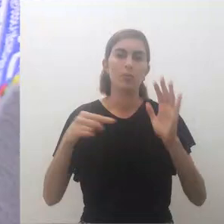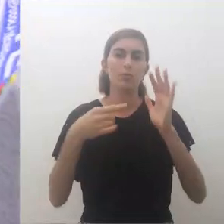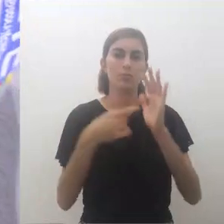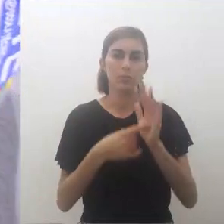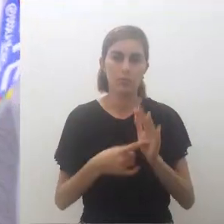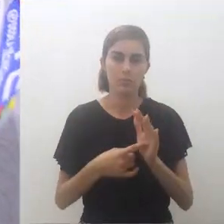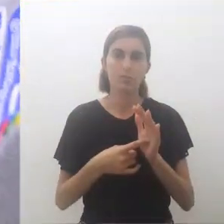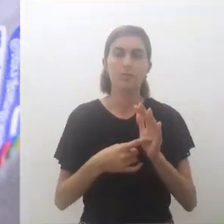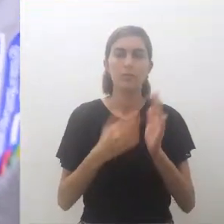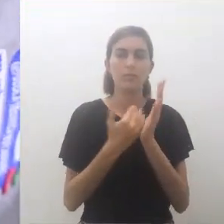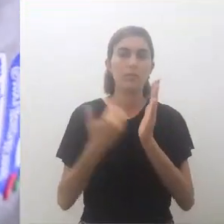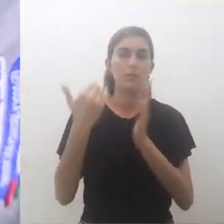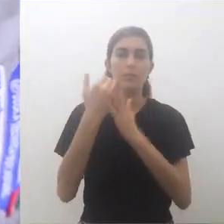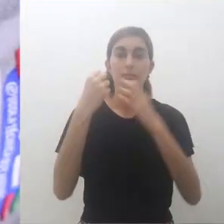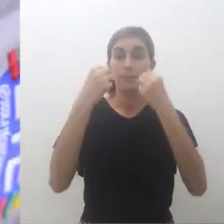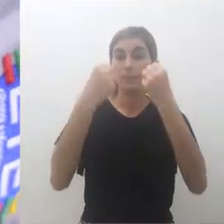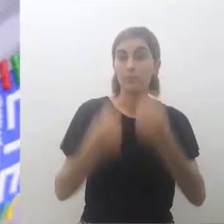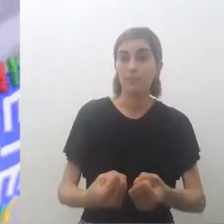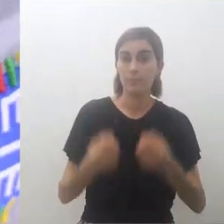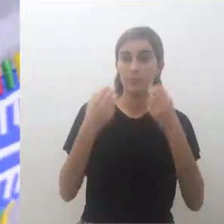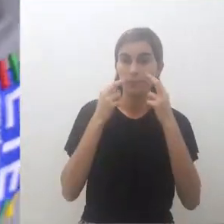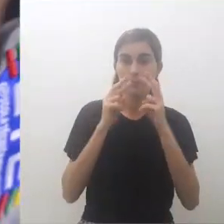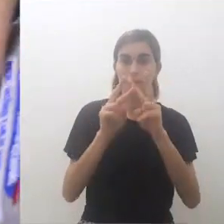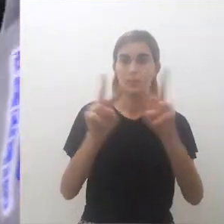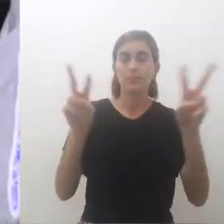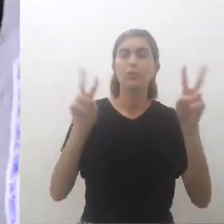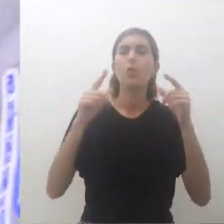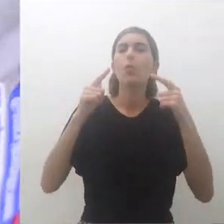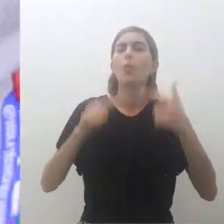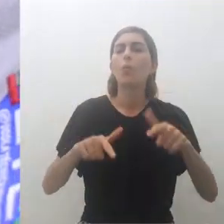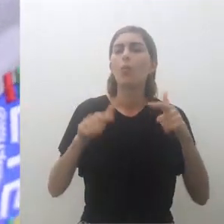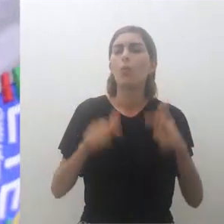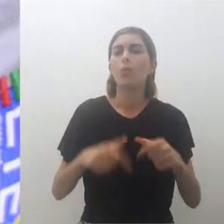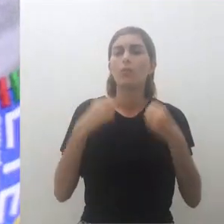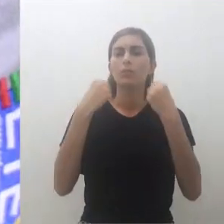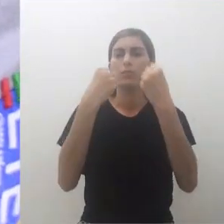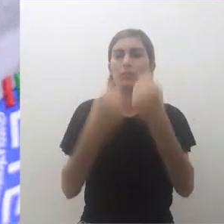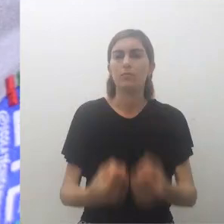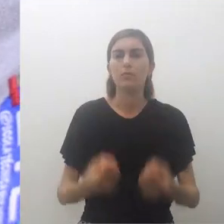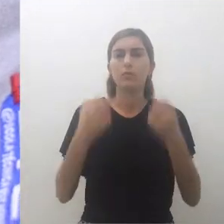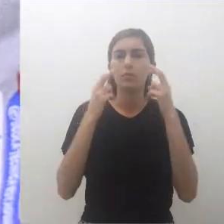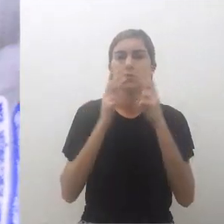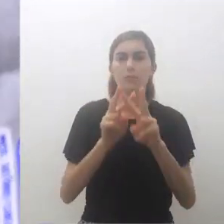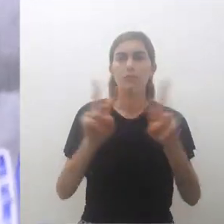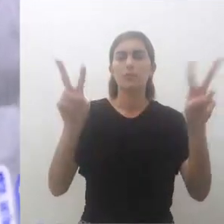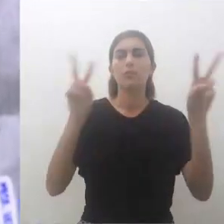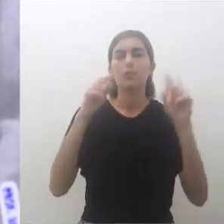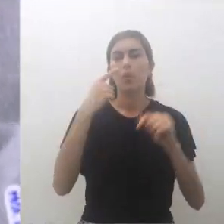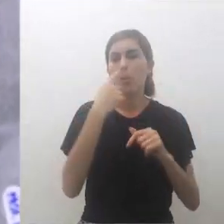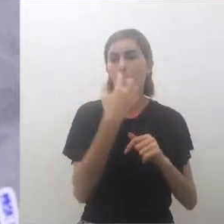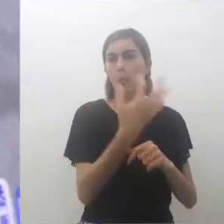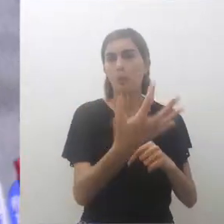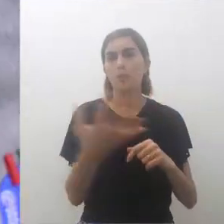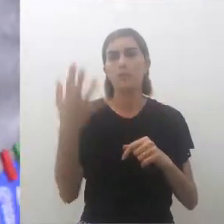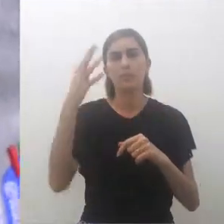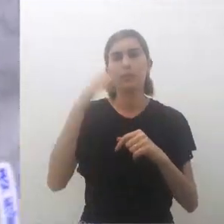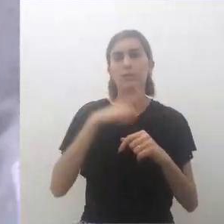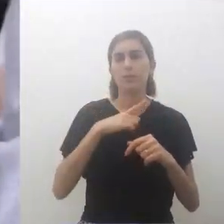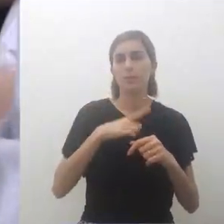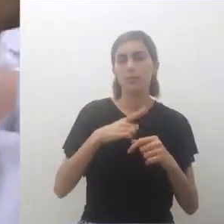gerar mais um peso visual. Mas onde é que está o peso visual? Observe que a gente tem